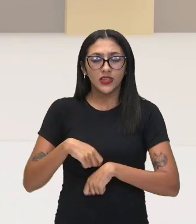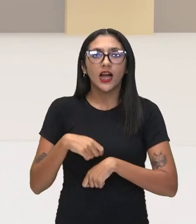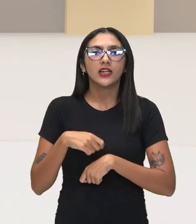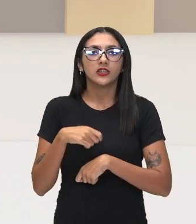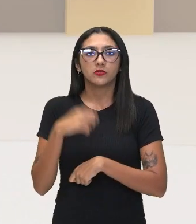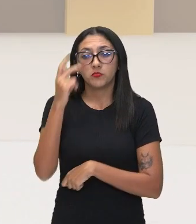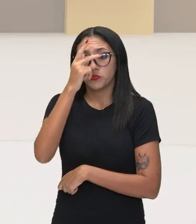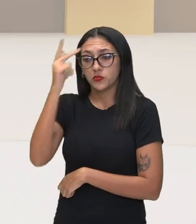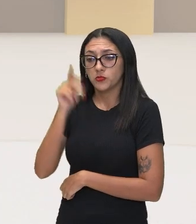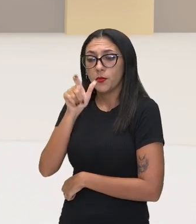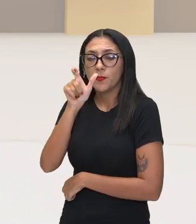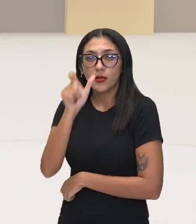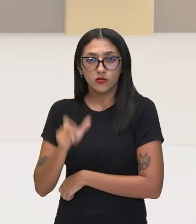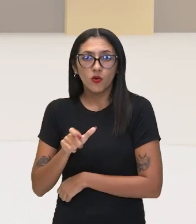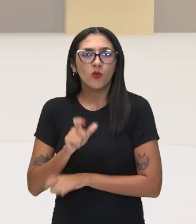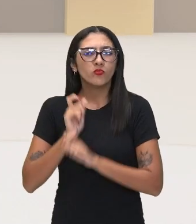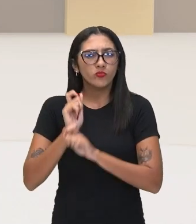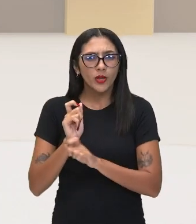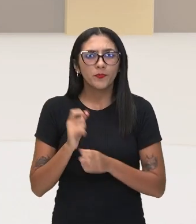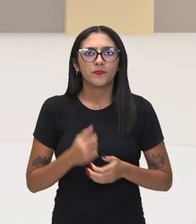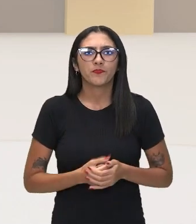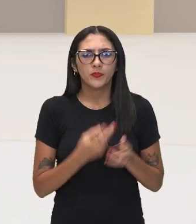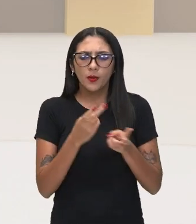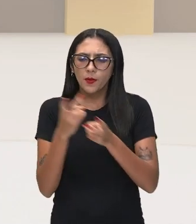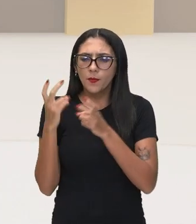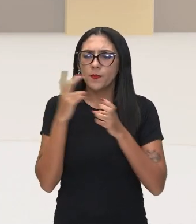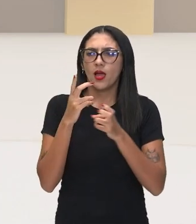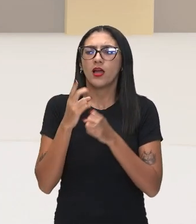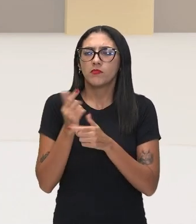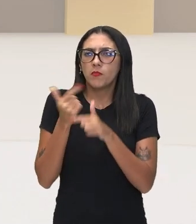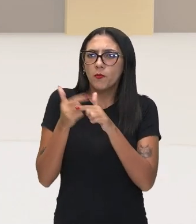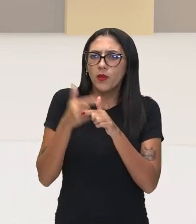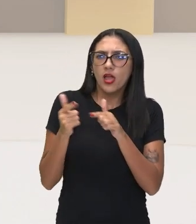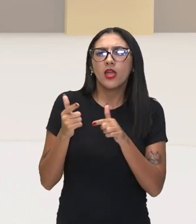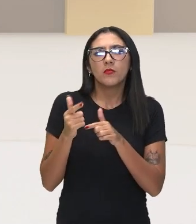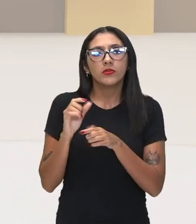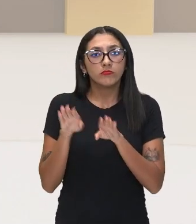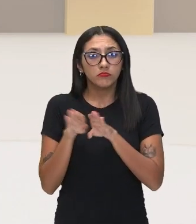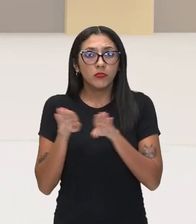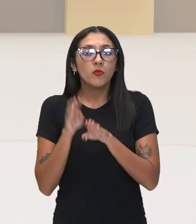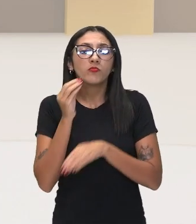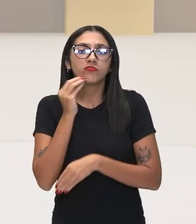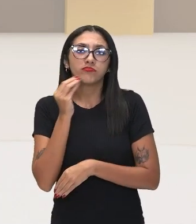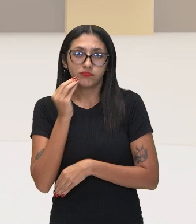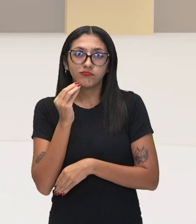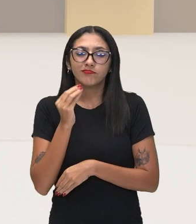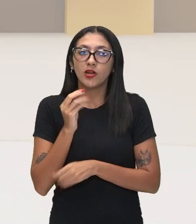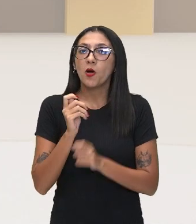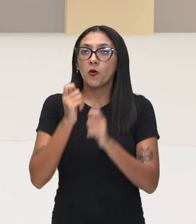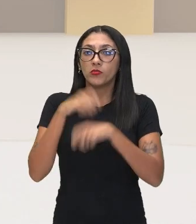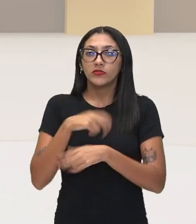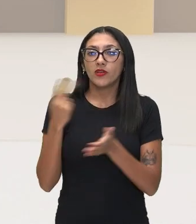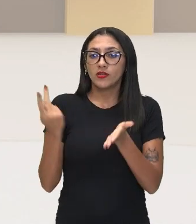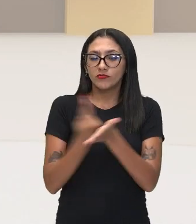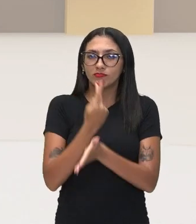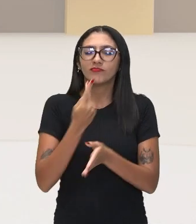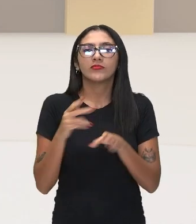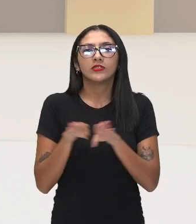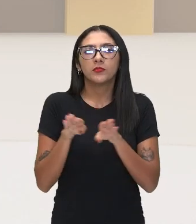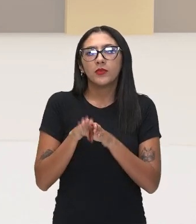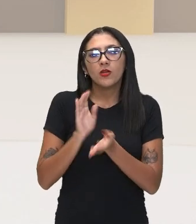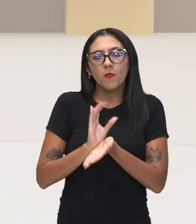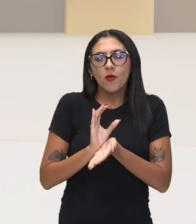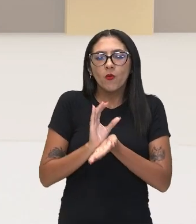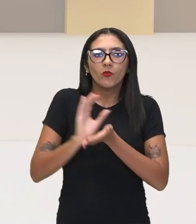pessoa tem de identificar problemas e oportunidades, desenvolver soluções e investir recursos